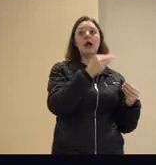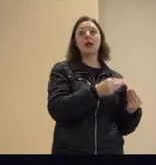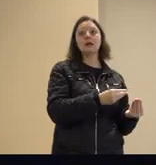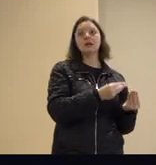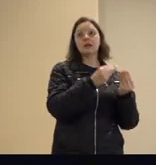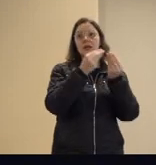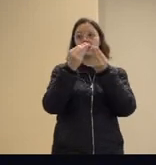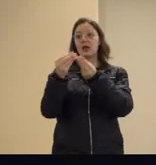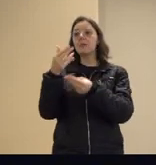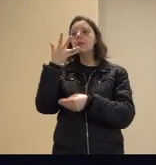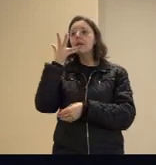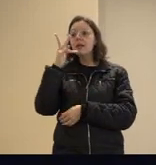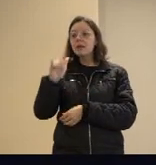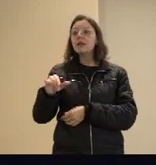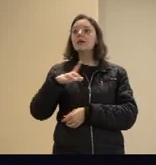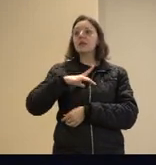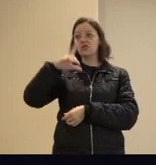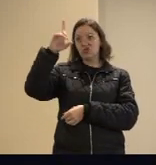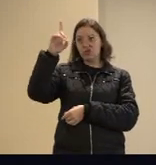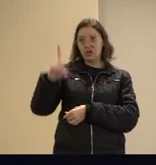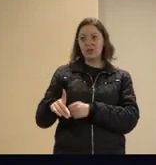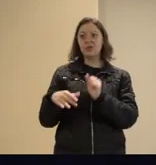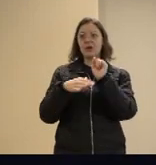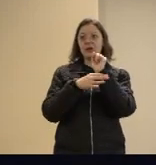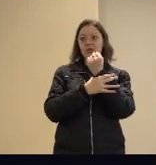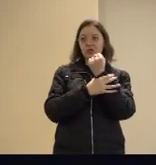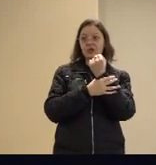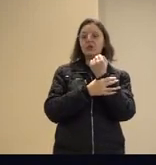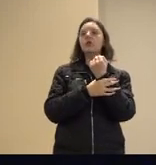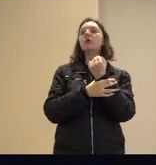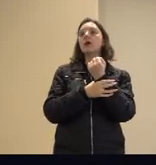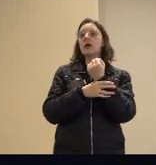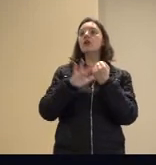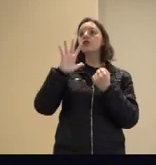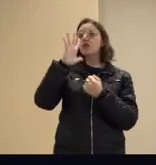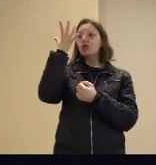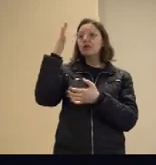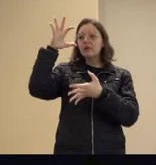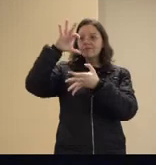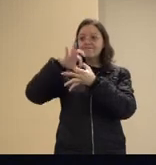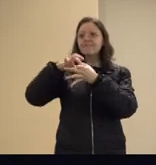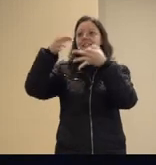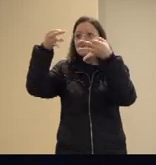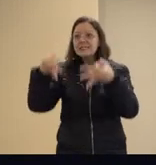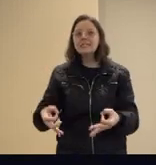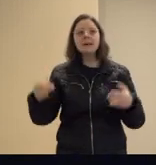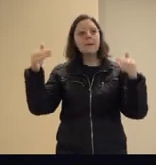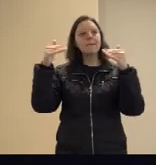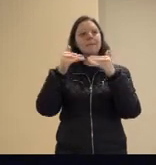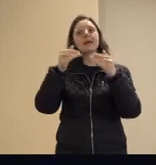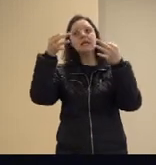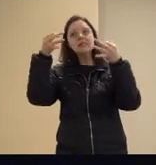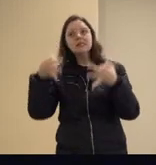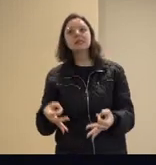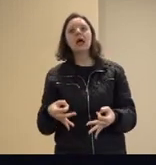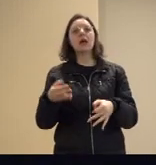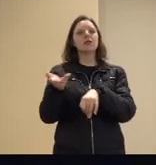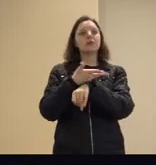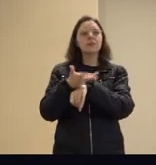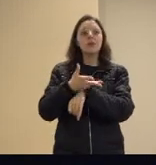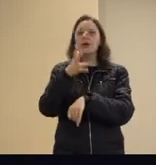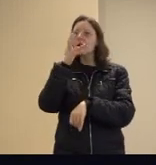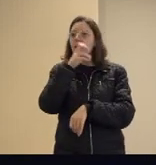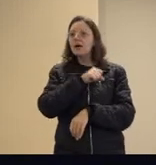tem a primazia dos direitos a melhor solução, no prazo mais rápido possível, no menor prazo